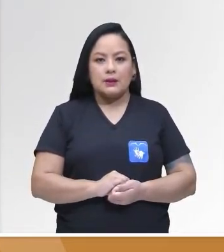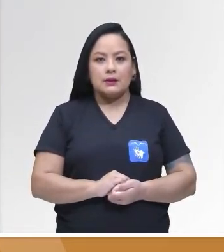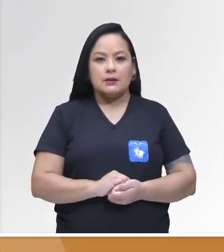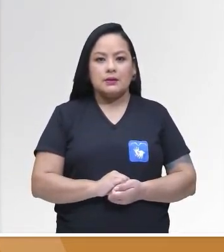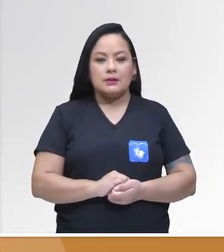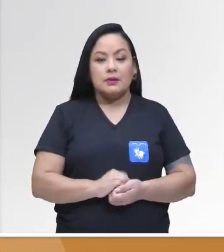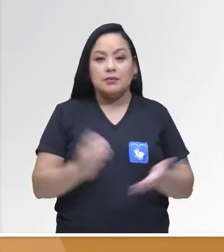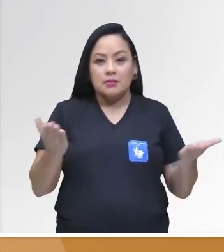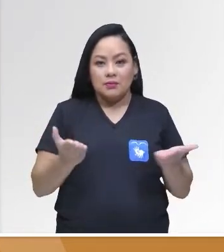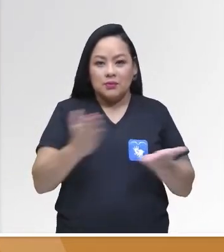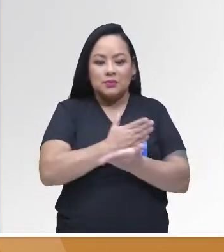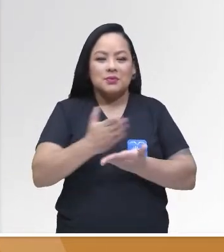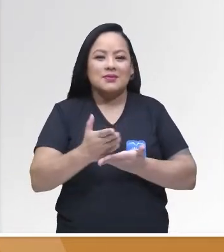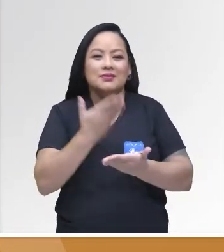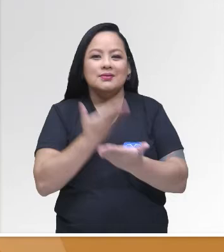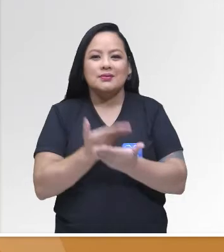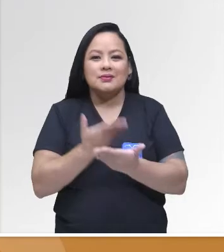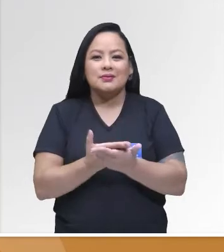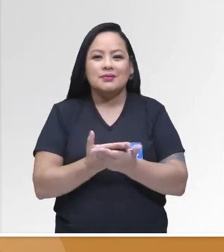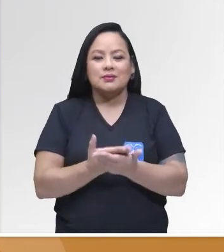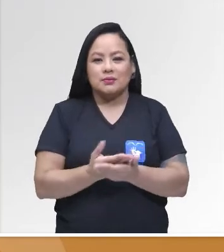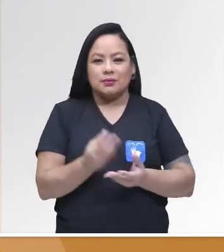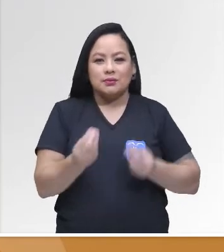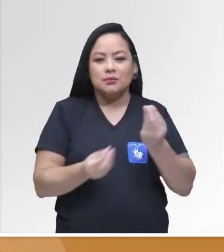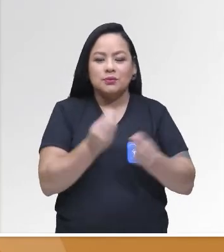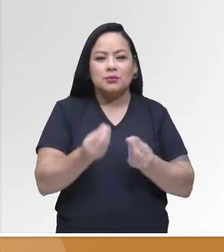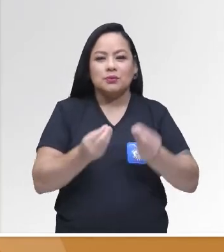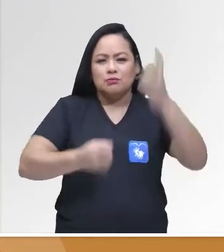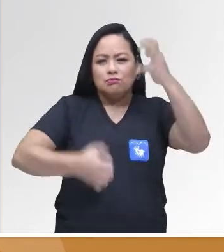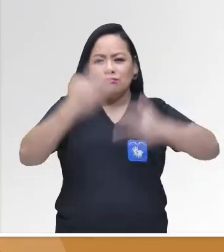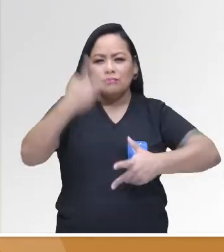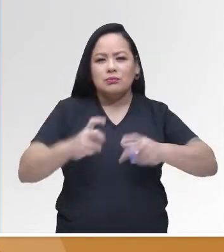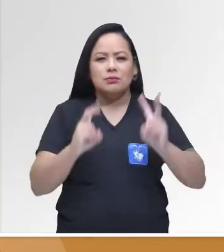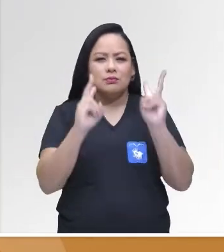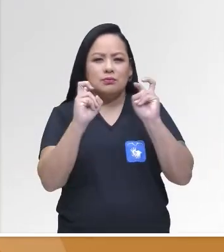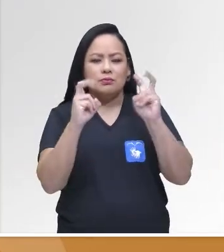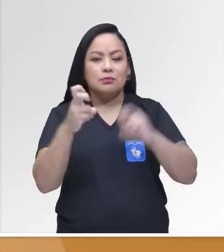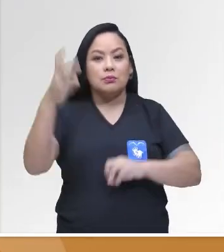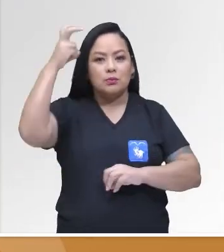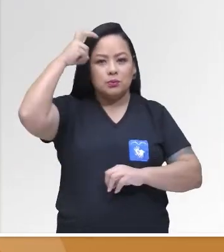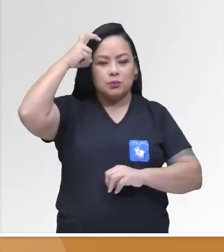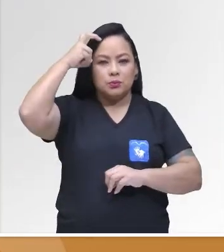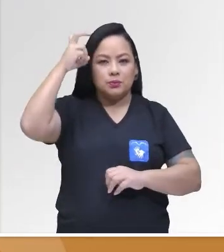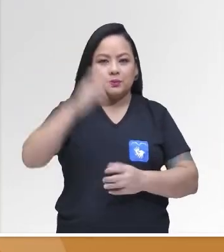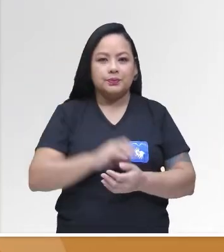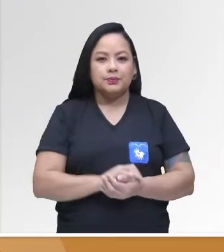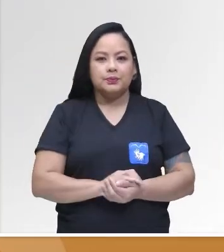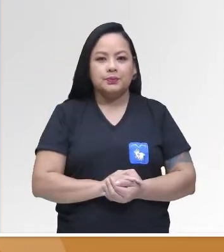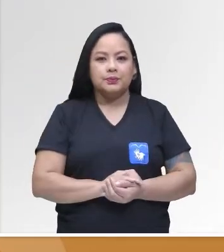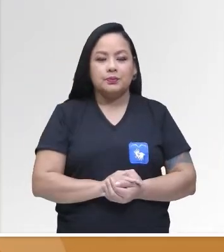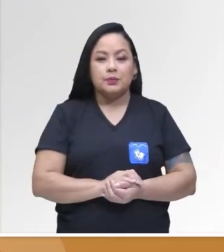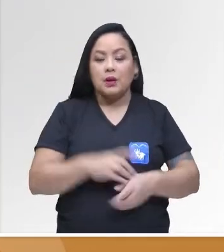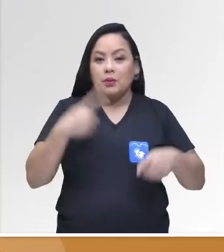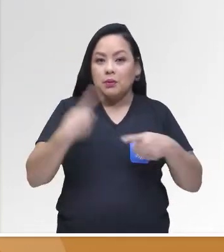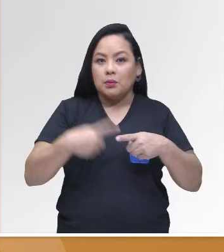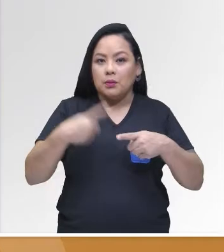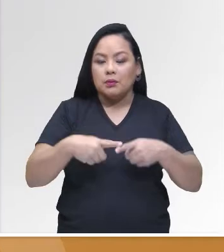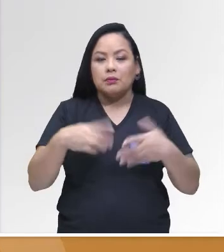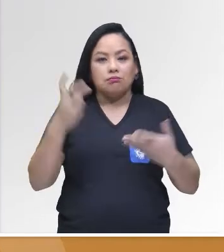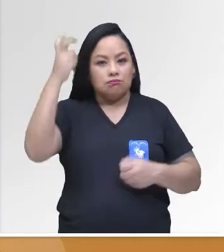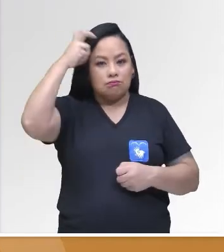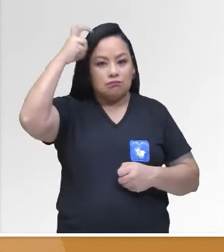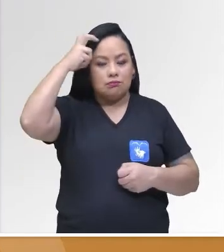Vamos iniciar a nossa aula começando falando sobre cultura. Para isso, temos